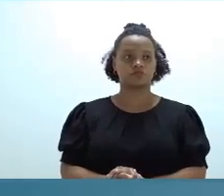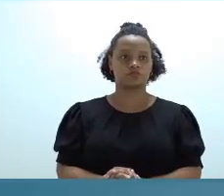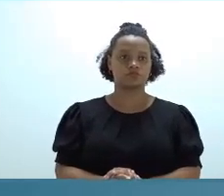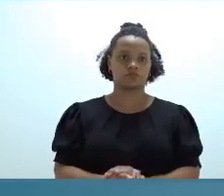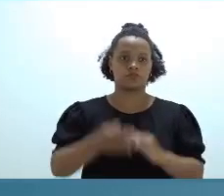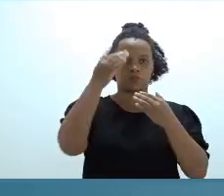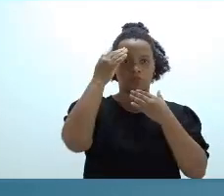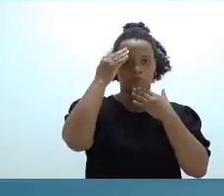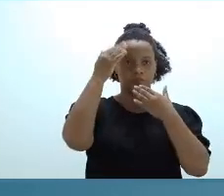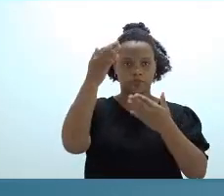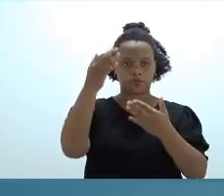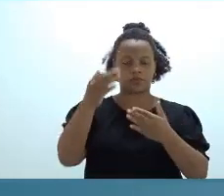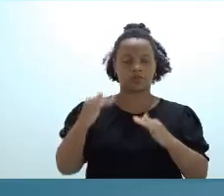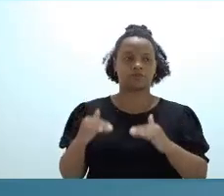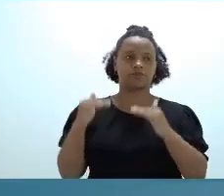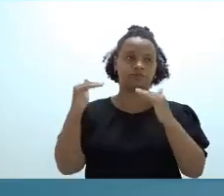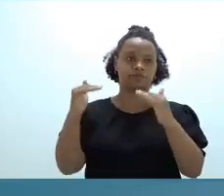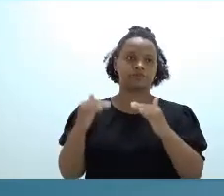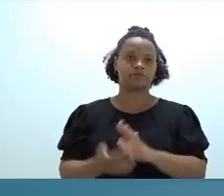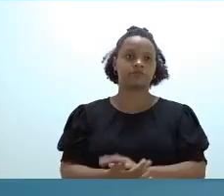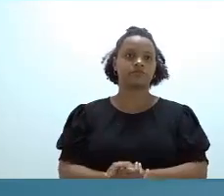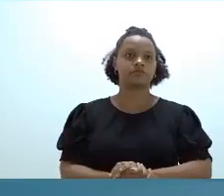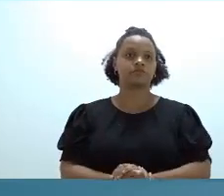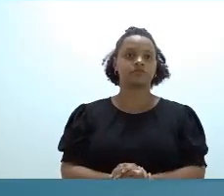Agradeço, Excelência.